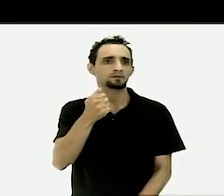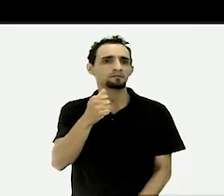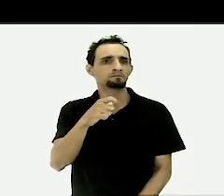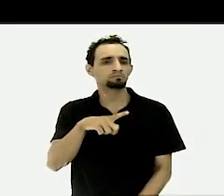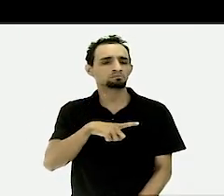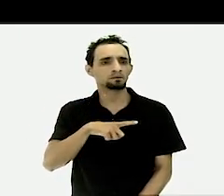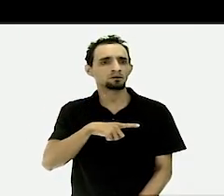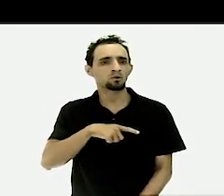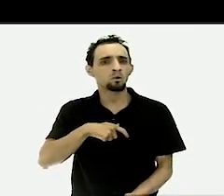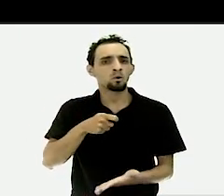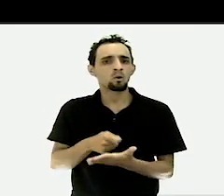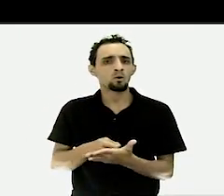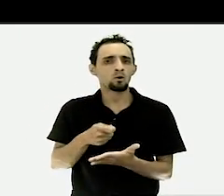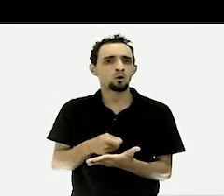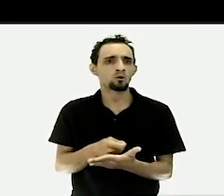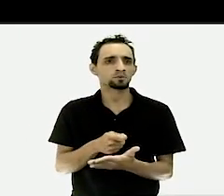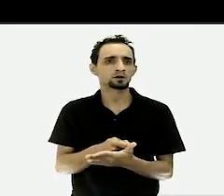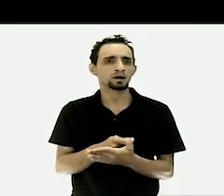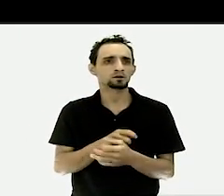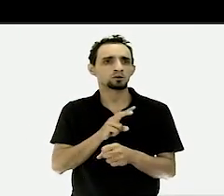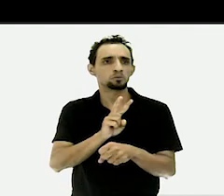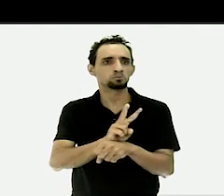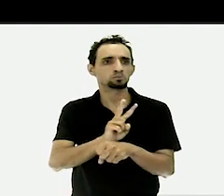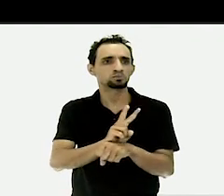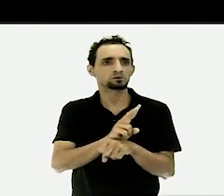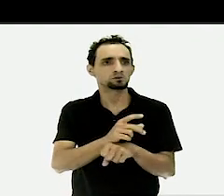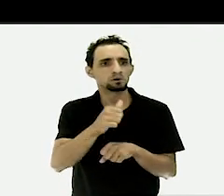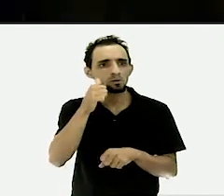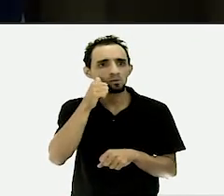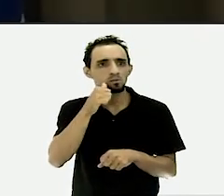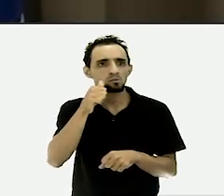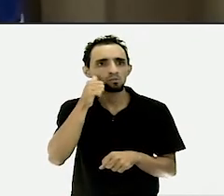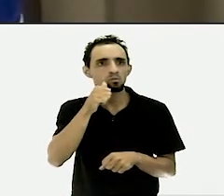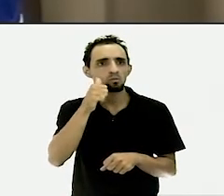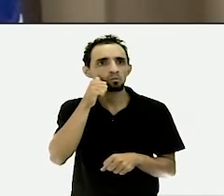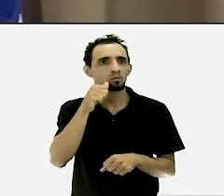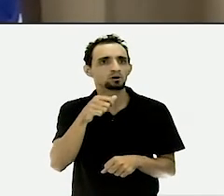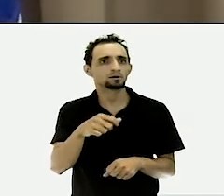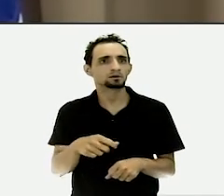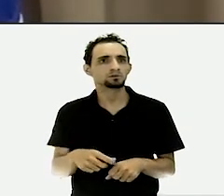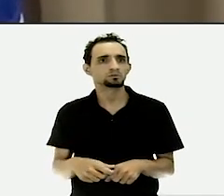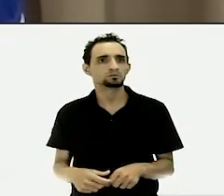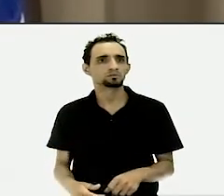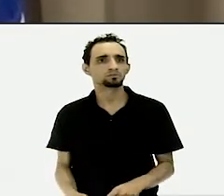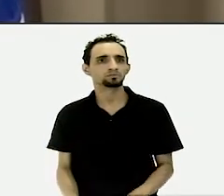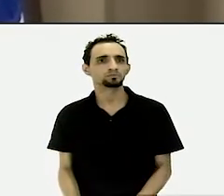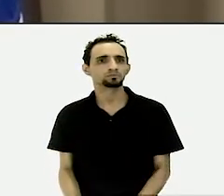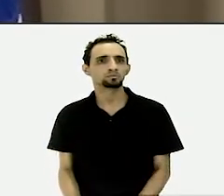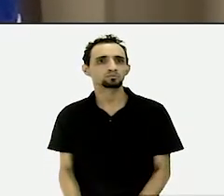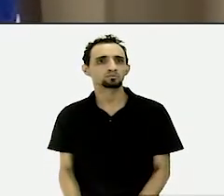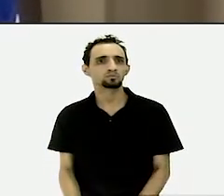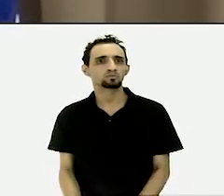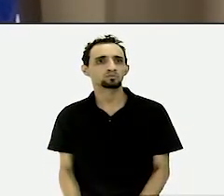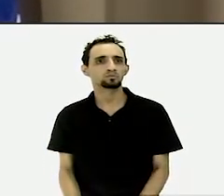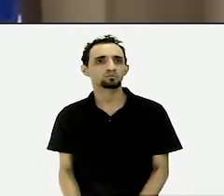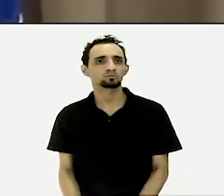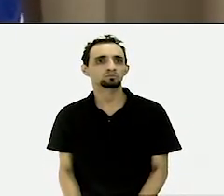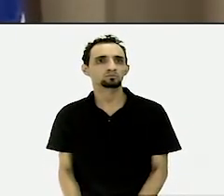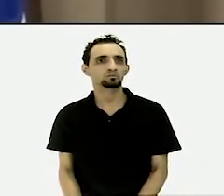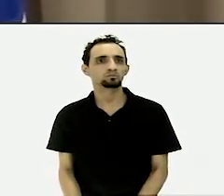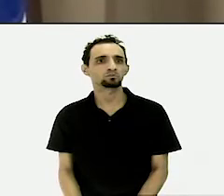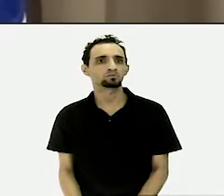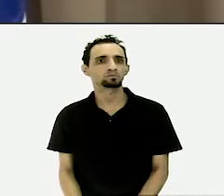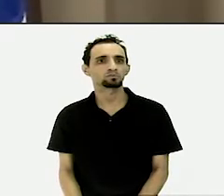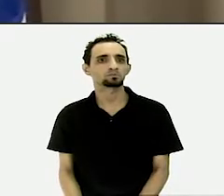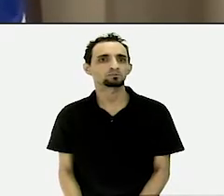ouvindo, que muitas vezes, com medo, até do olhar, que o marido conhece tanto, o homem conhece tanto, que no olhar da mulher sabe o que ela